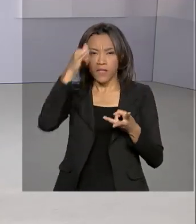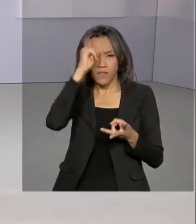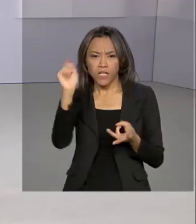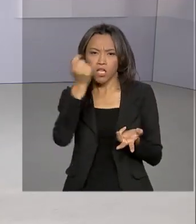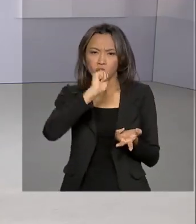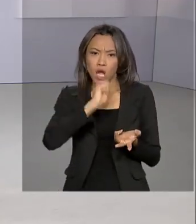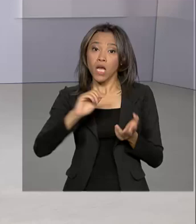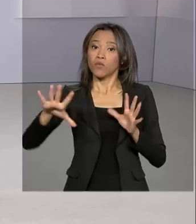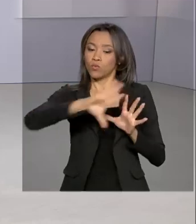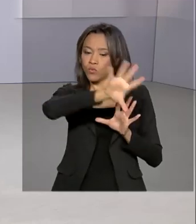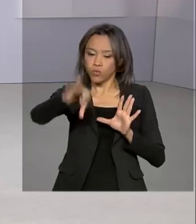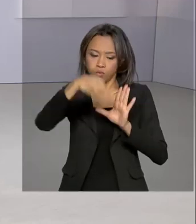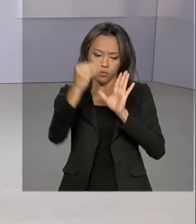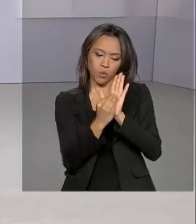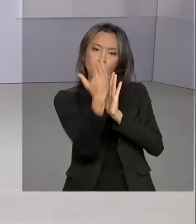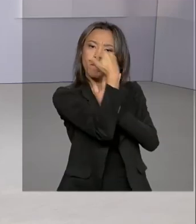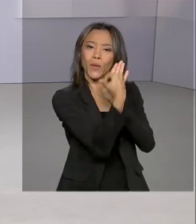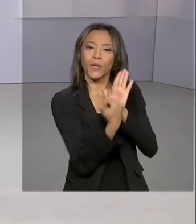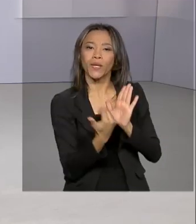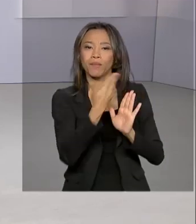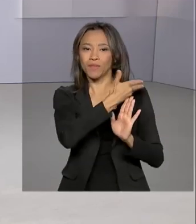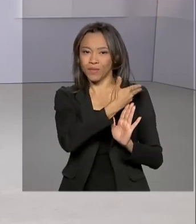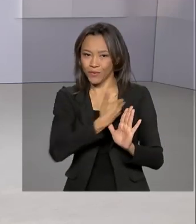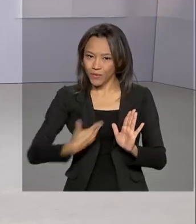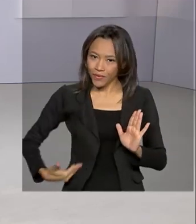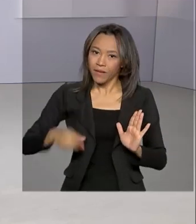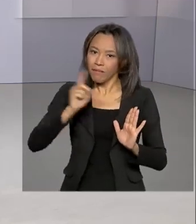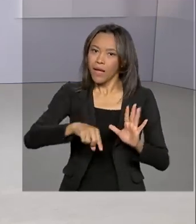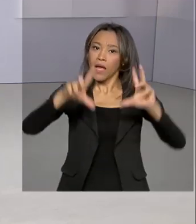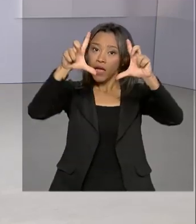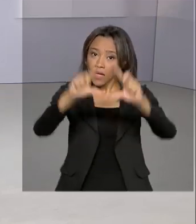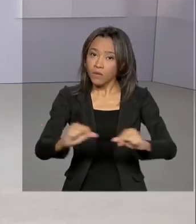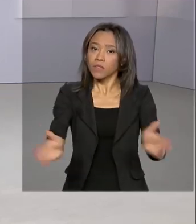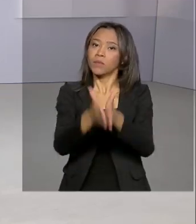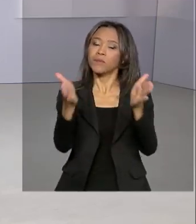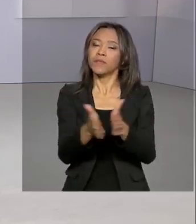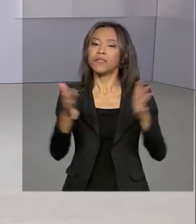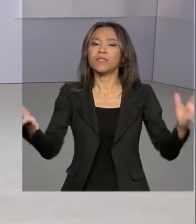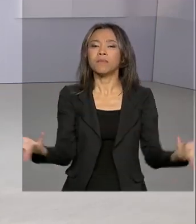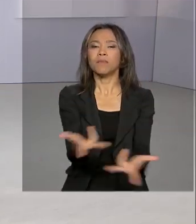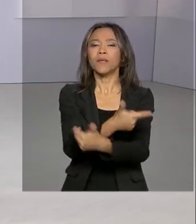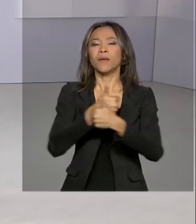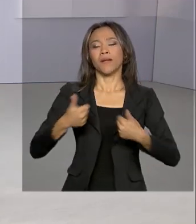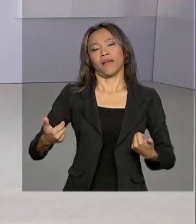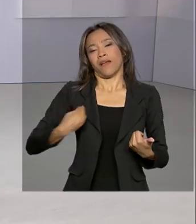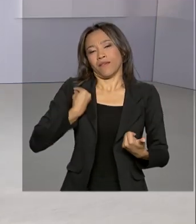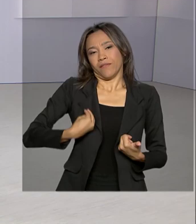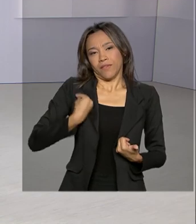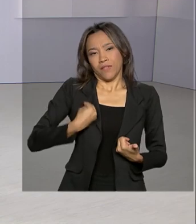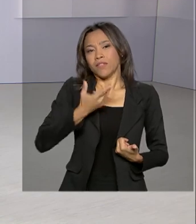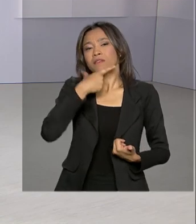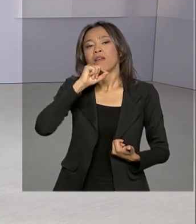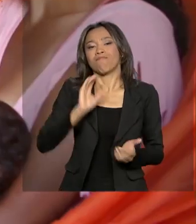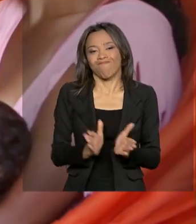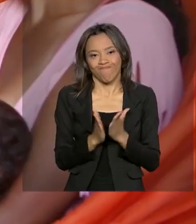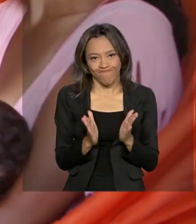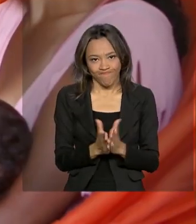Programas do governo com foco na superação da pobreza e melhoria da qualidade de vida dos mais vulneráveis.